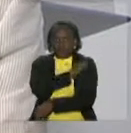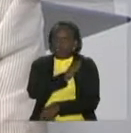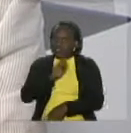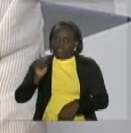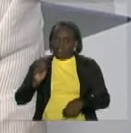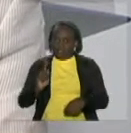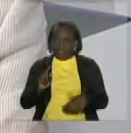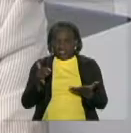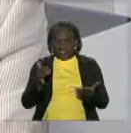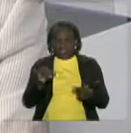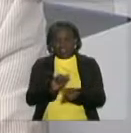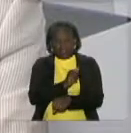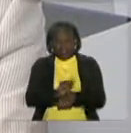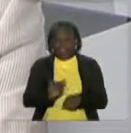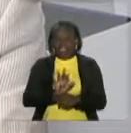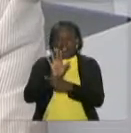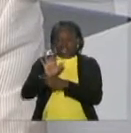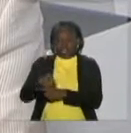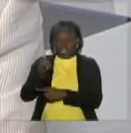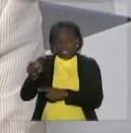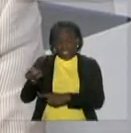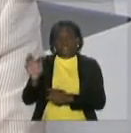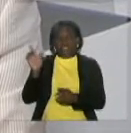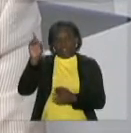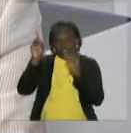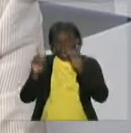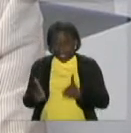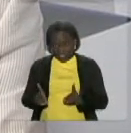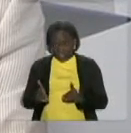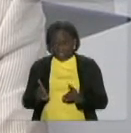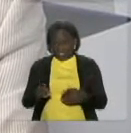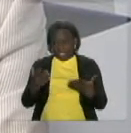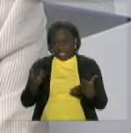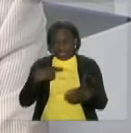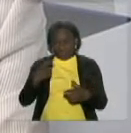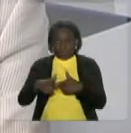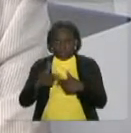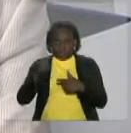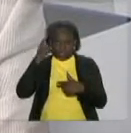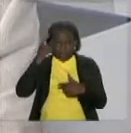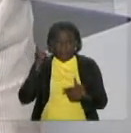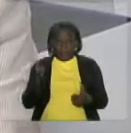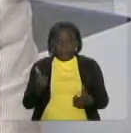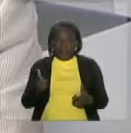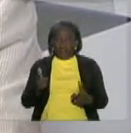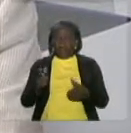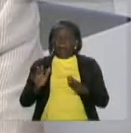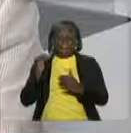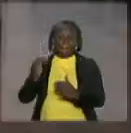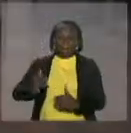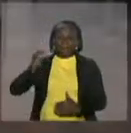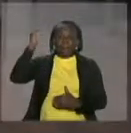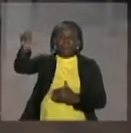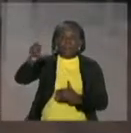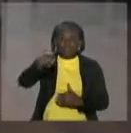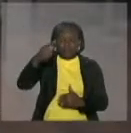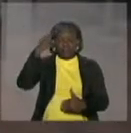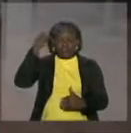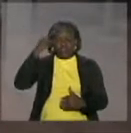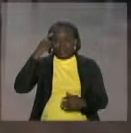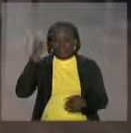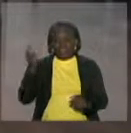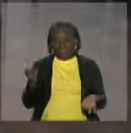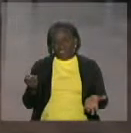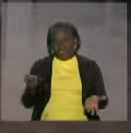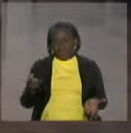um aluno. Então, na verdade, foi um recurso que surgiu por conta de um aluno com deficiência, né? Um transtorno, na verdade. Quer dizer, foi muito além do que